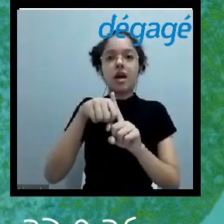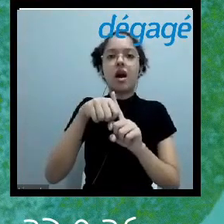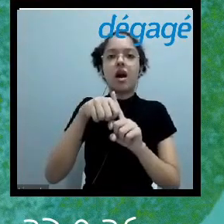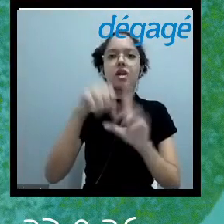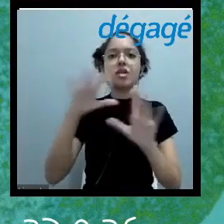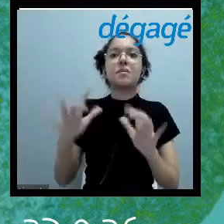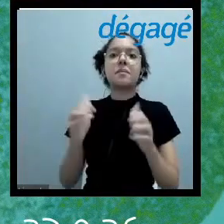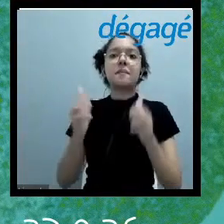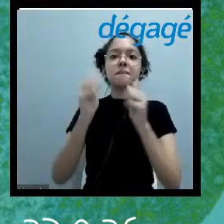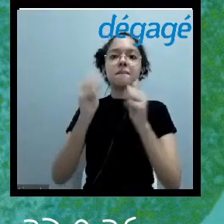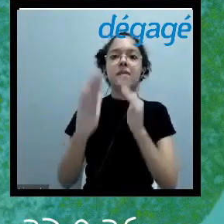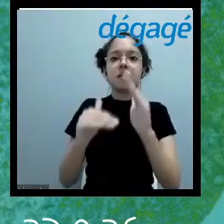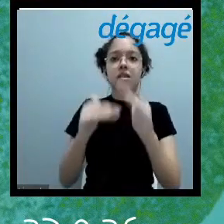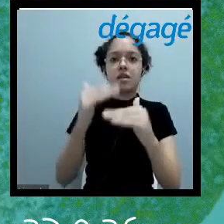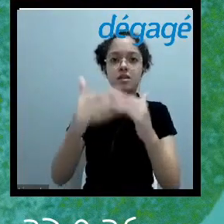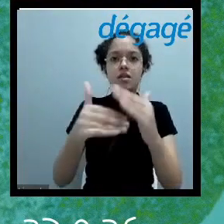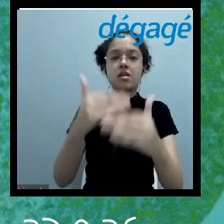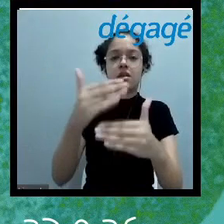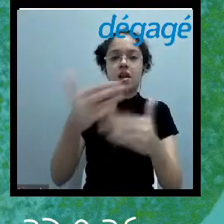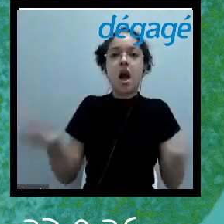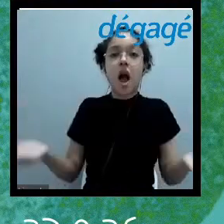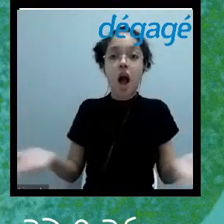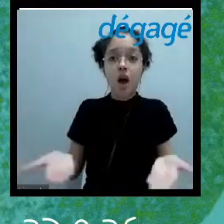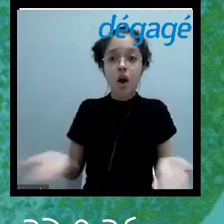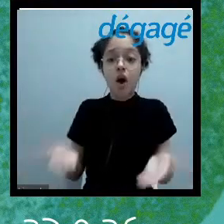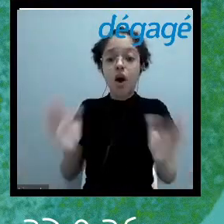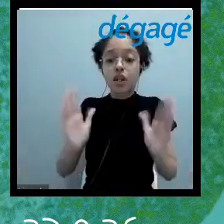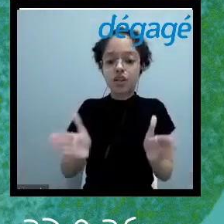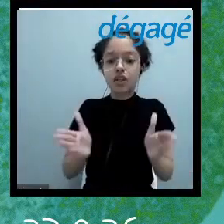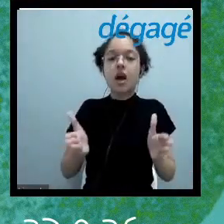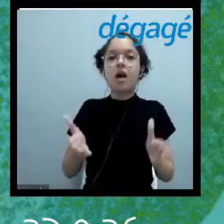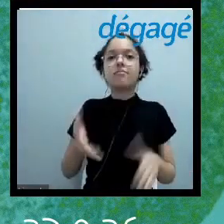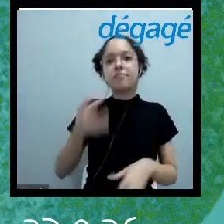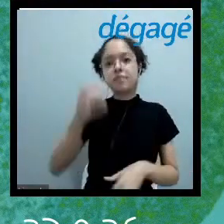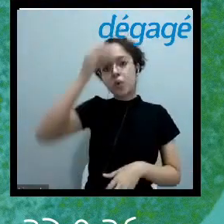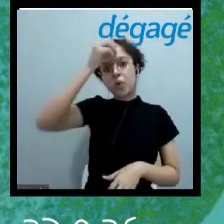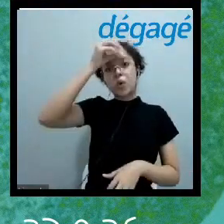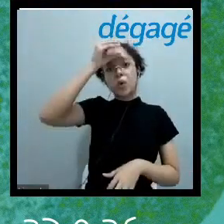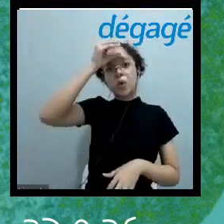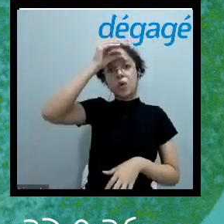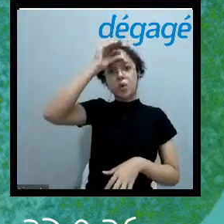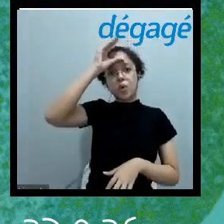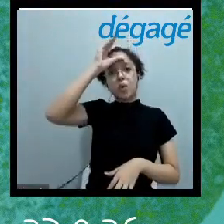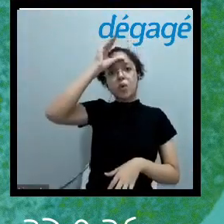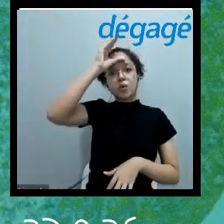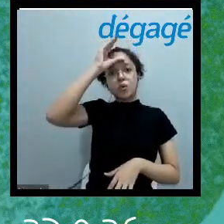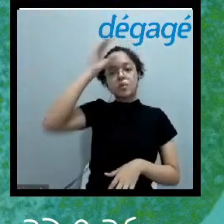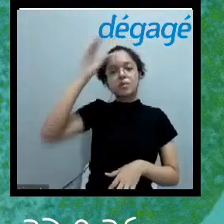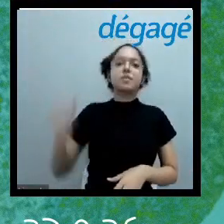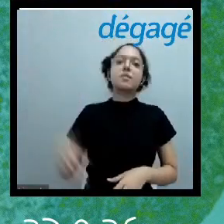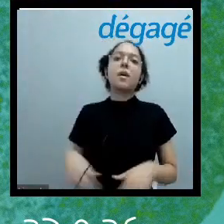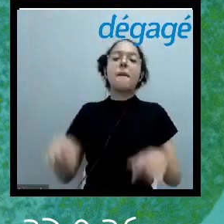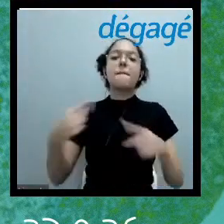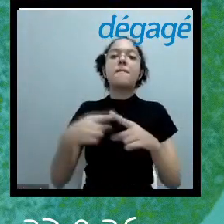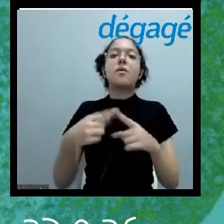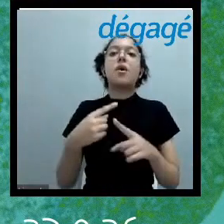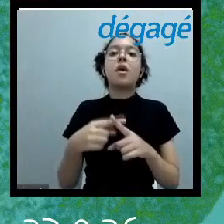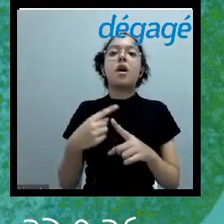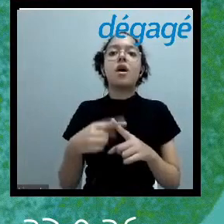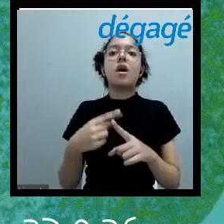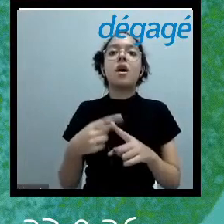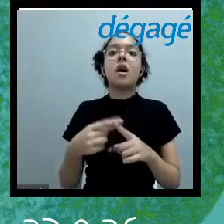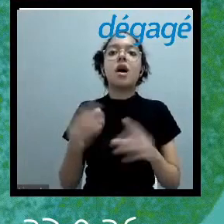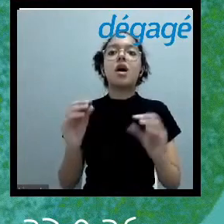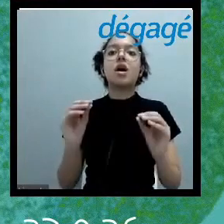está fazendo sentido agora, ou seja, é uma ponte que a gente faz com outros pesquisadores também